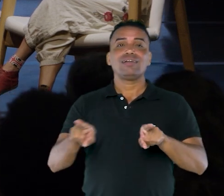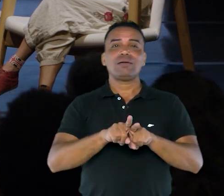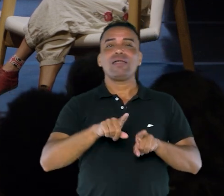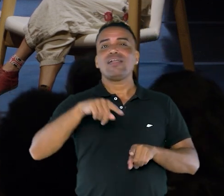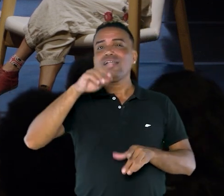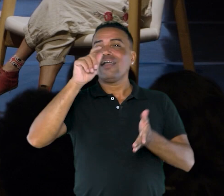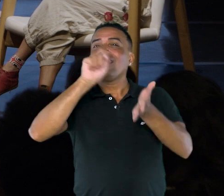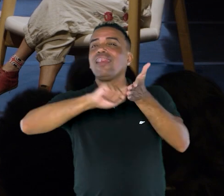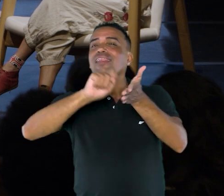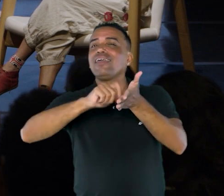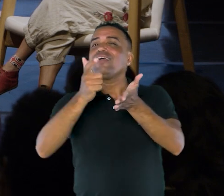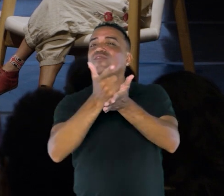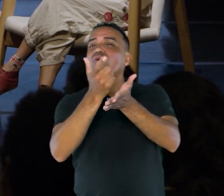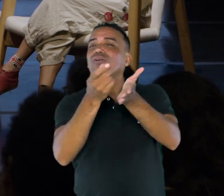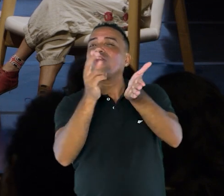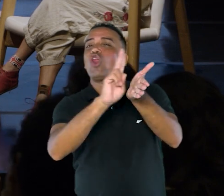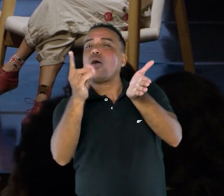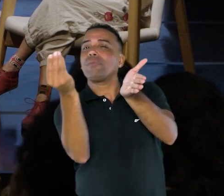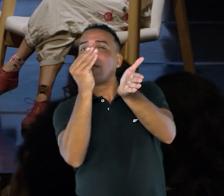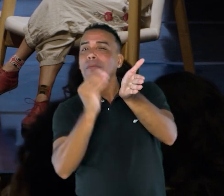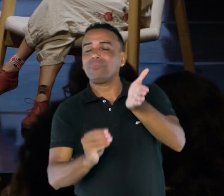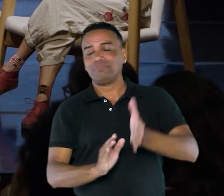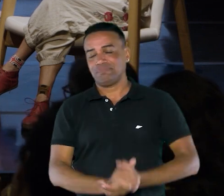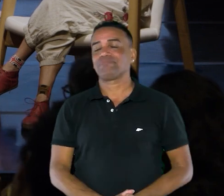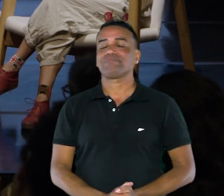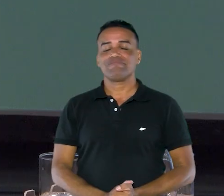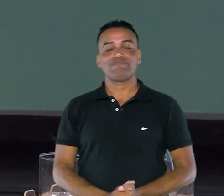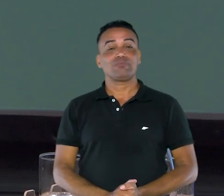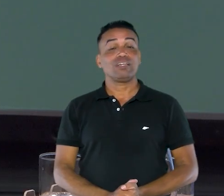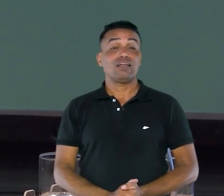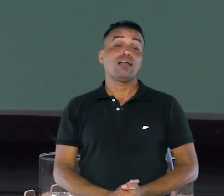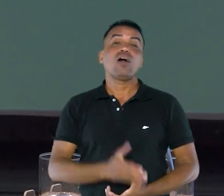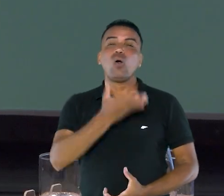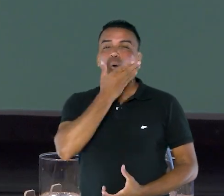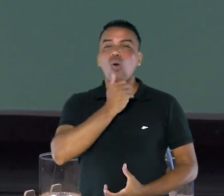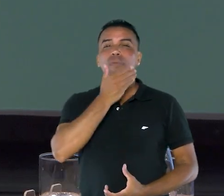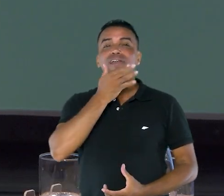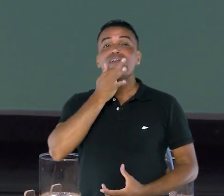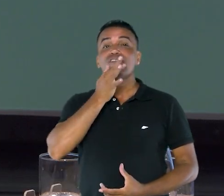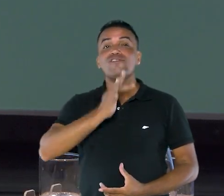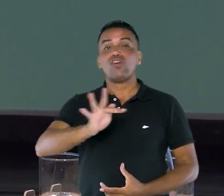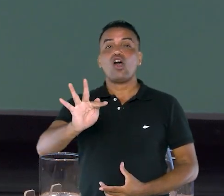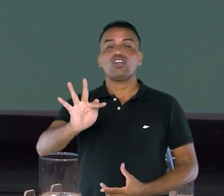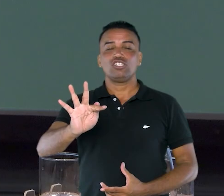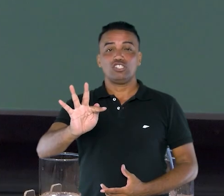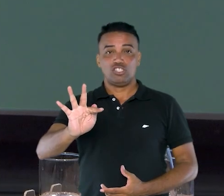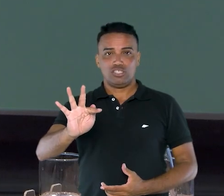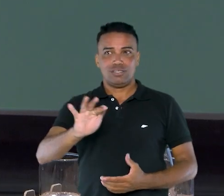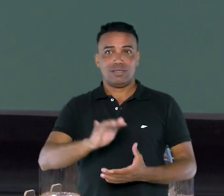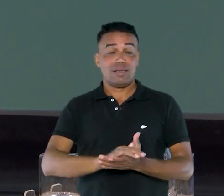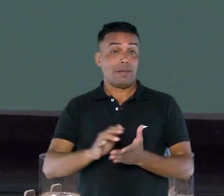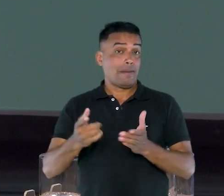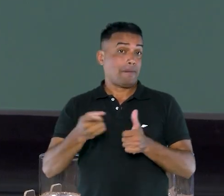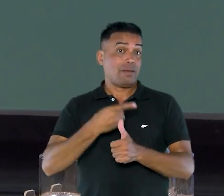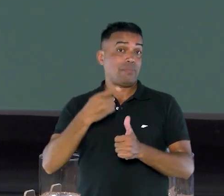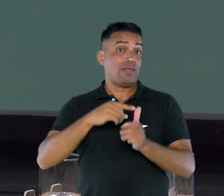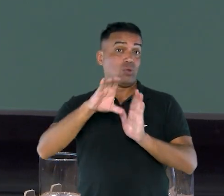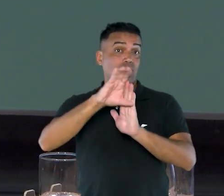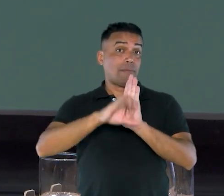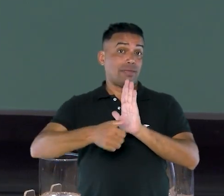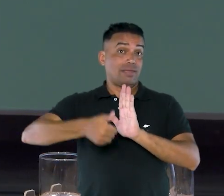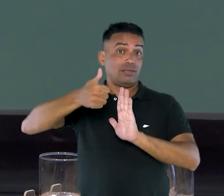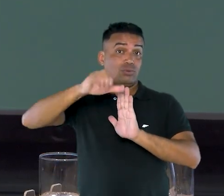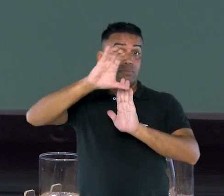para os autógrafos. Uma linha. O Freud, no primeiro capítulo da Psicologia